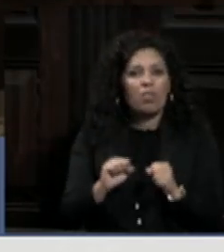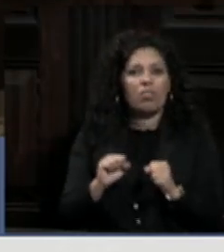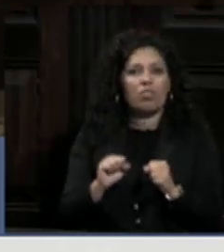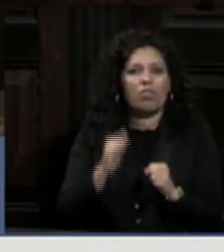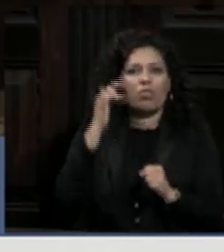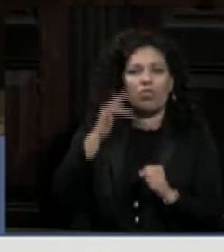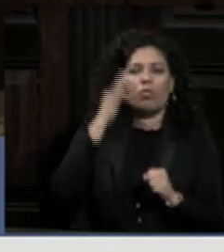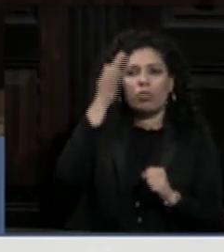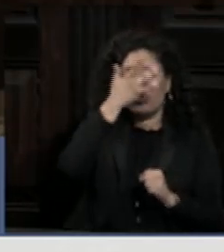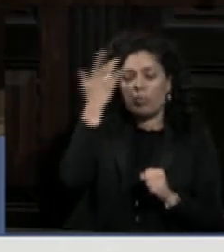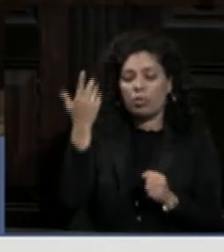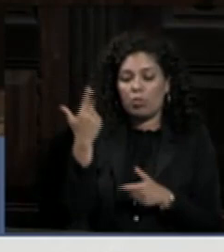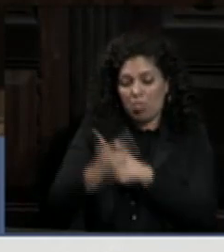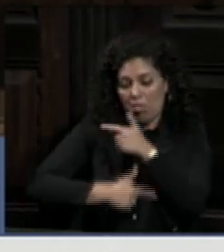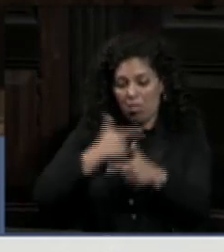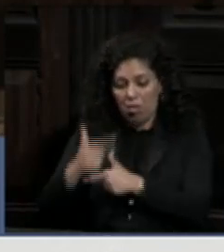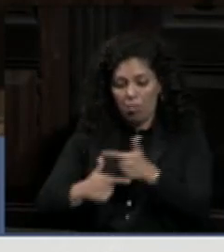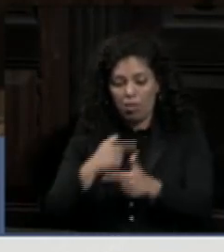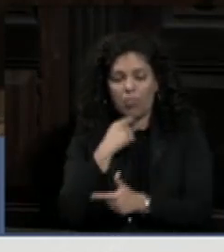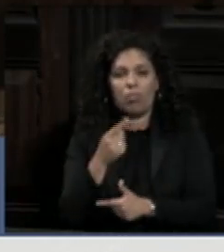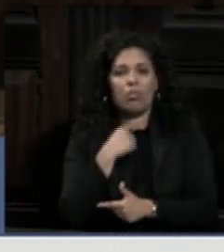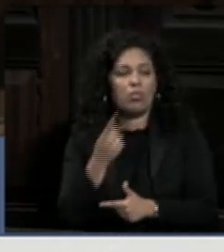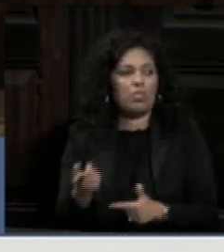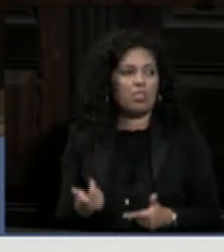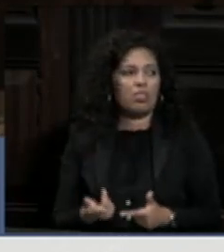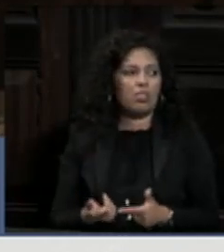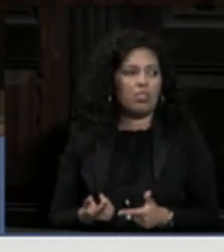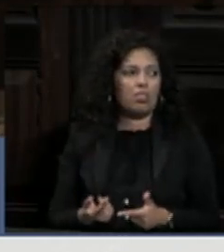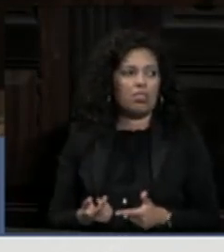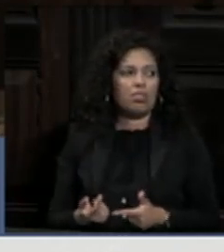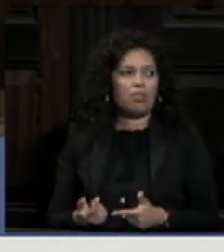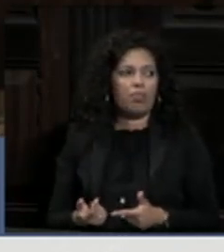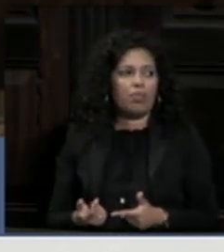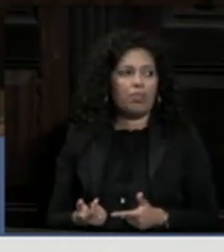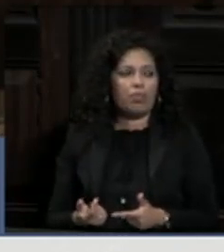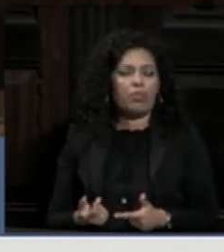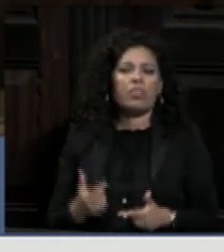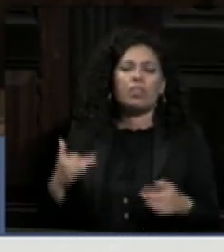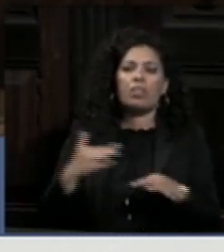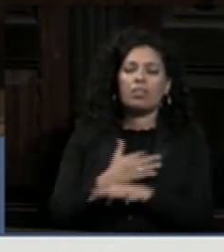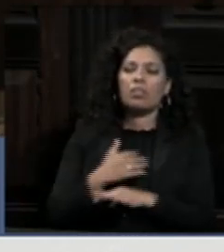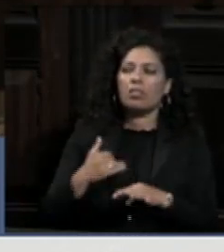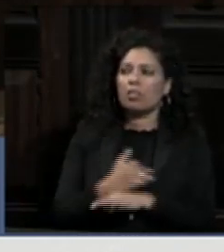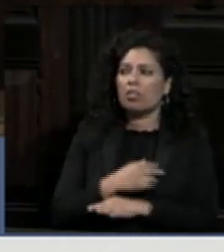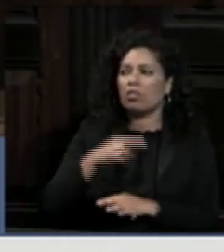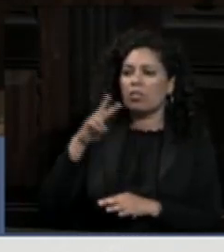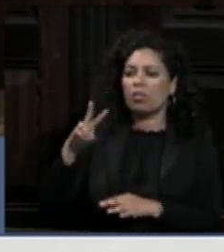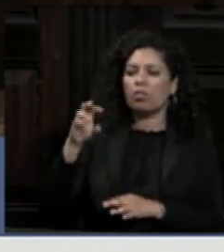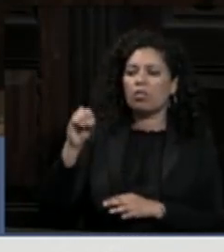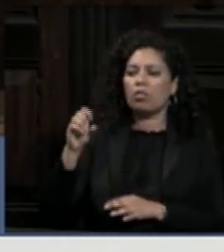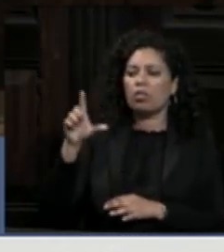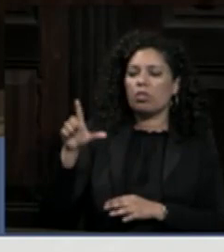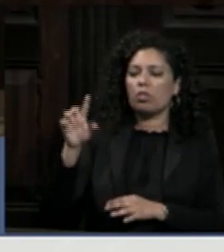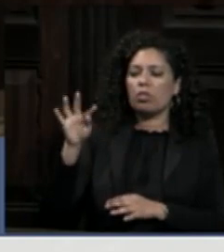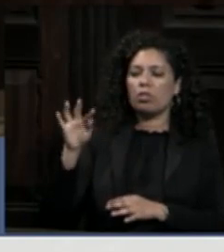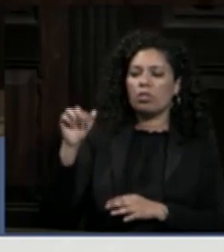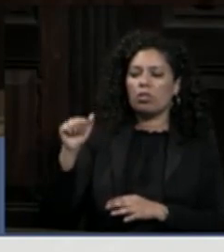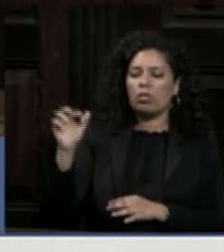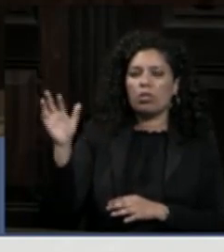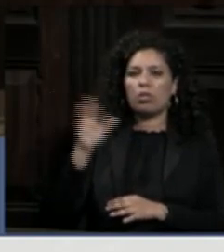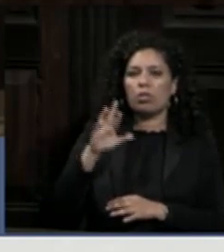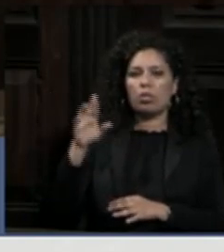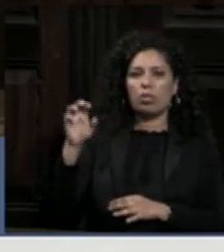de trabalho nossas nossa região lá está cheia volta redonda está cheio de pessoas que não conseguem trabalhar em